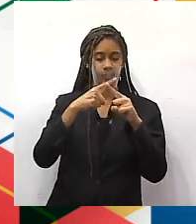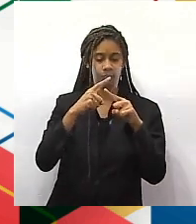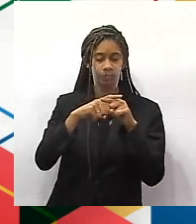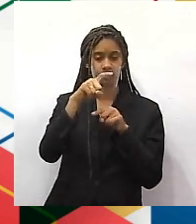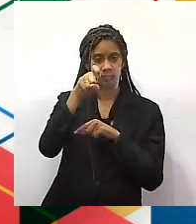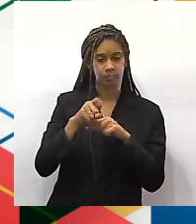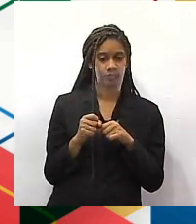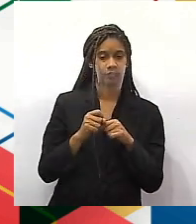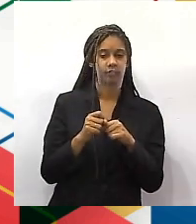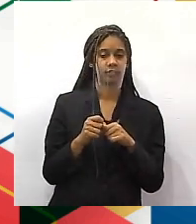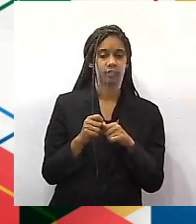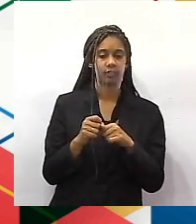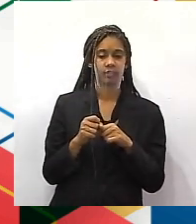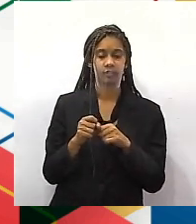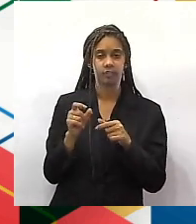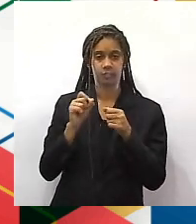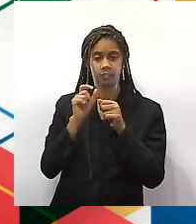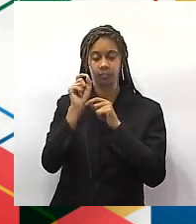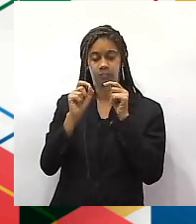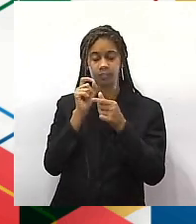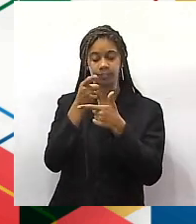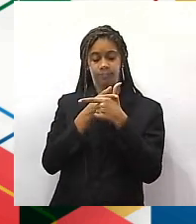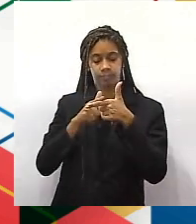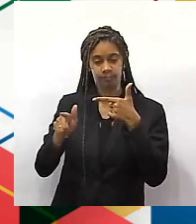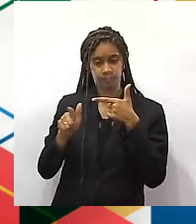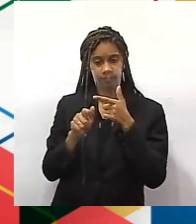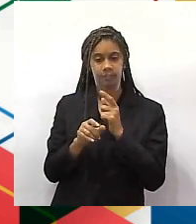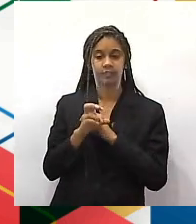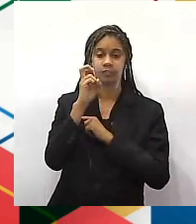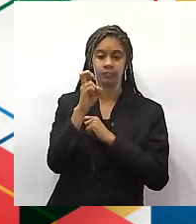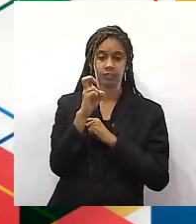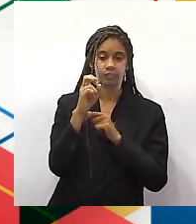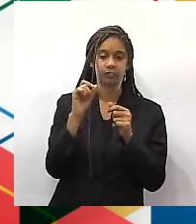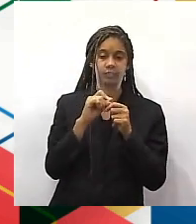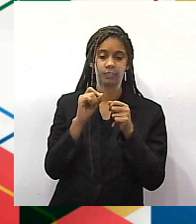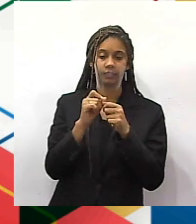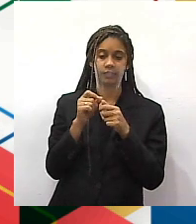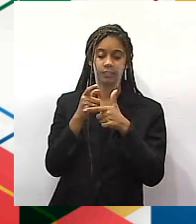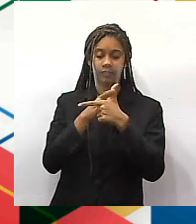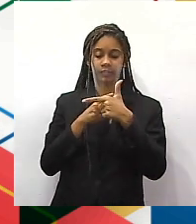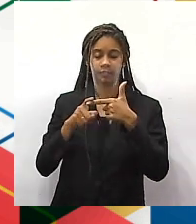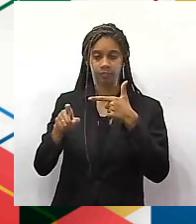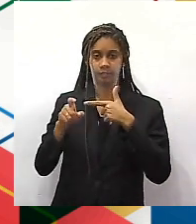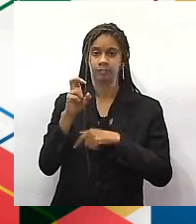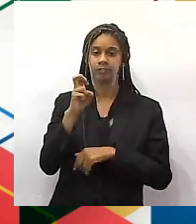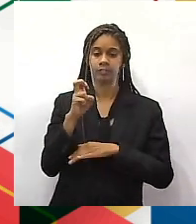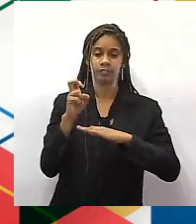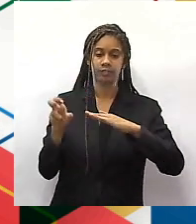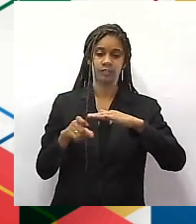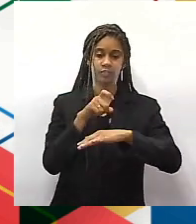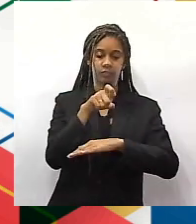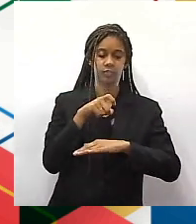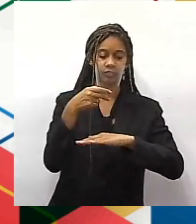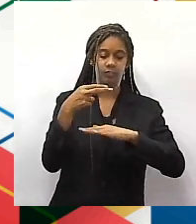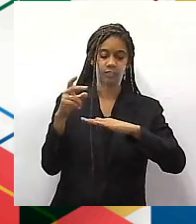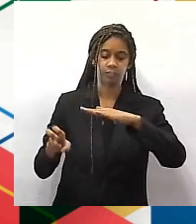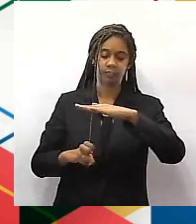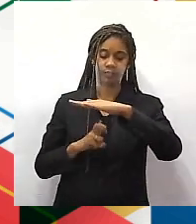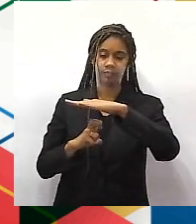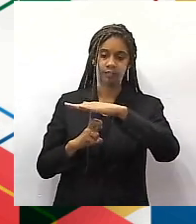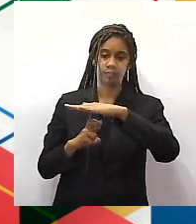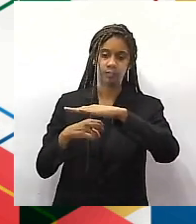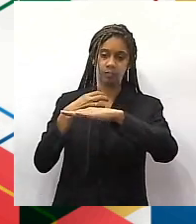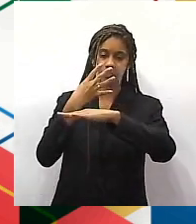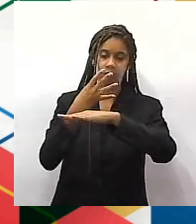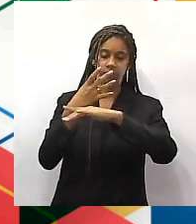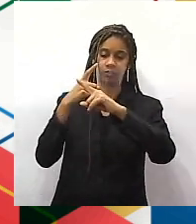passa para baixo dividindo, né? Então, o 5 que vai multiplicar o x, ele já vem aqui para baixo dividindo. E aí você multiplica 4 vezes